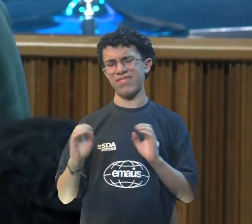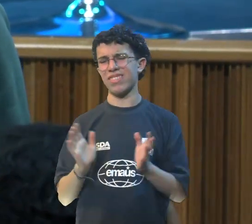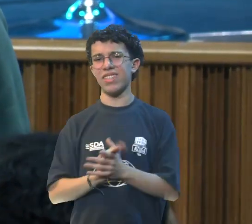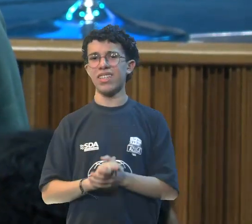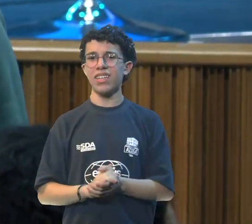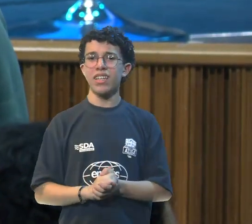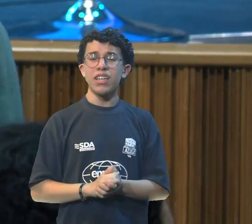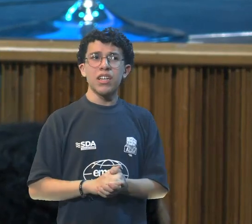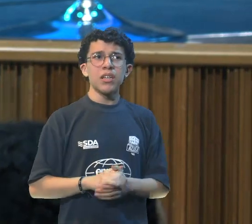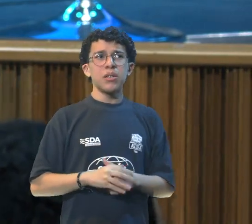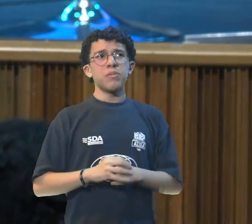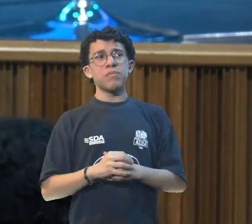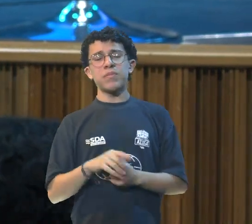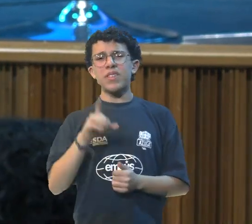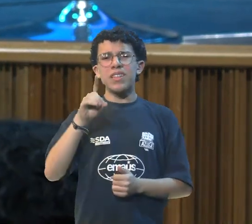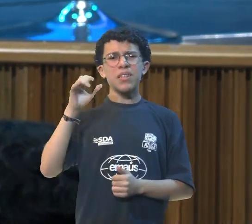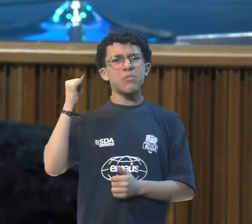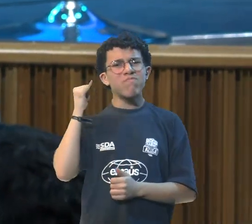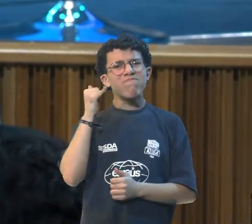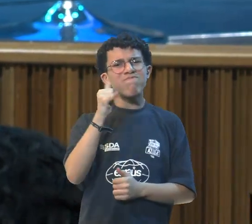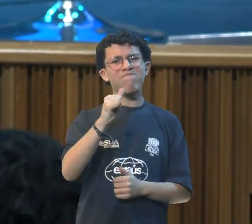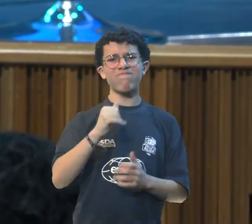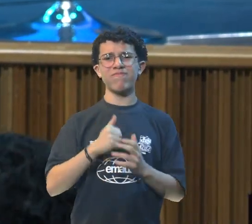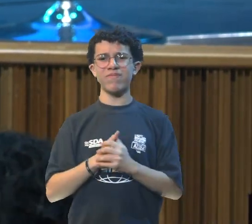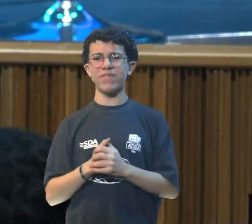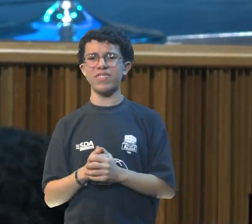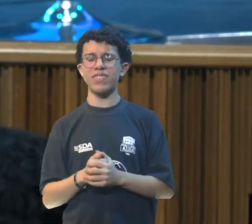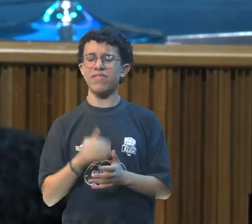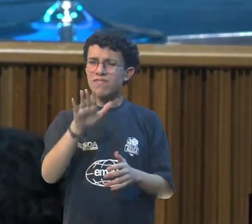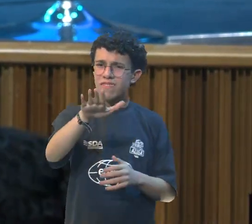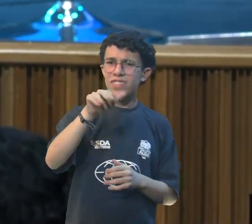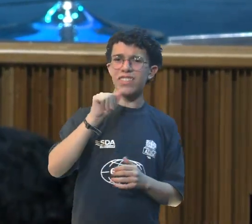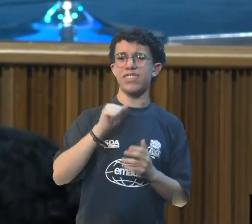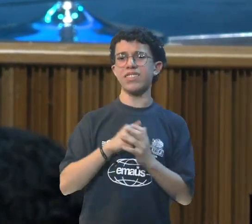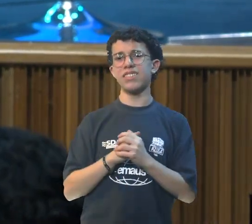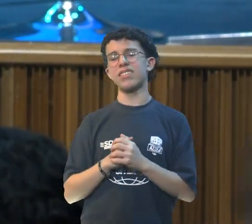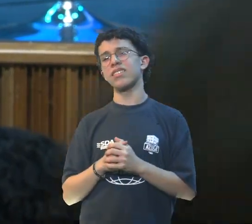Deus mirim. Deus está falando com você. Venha.